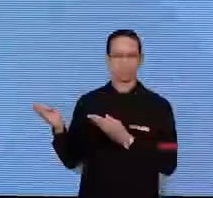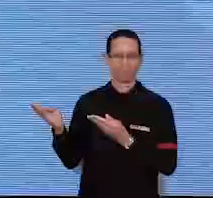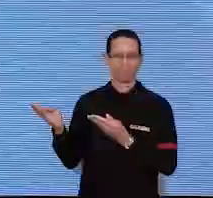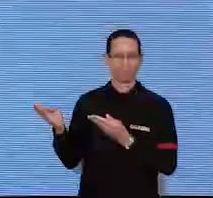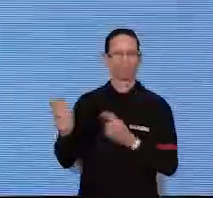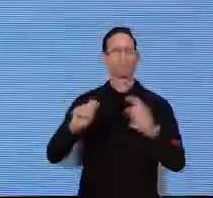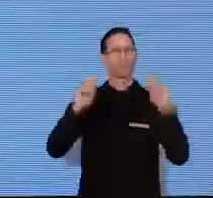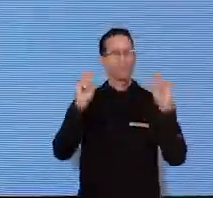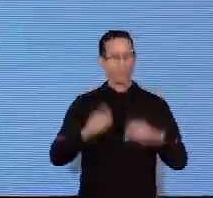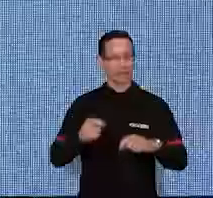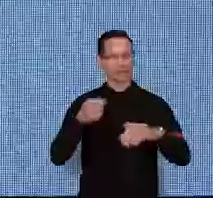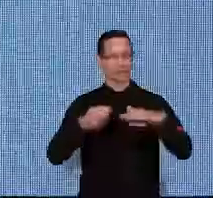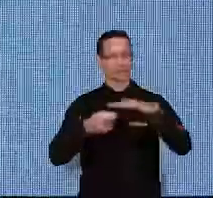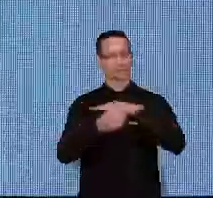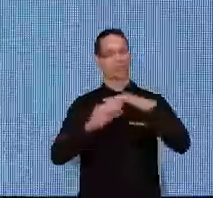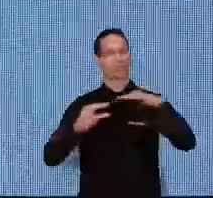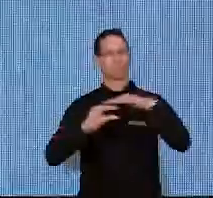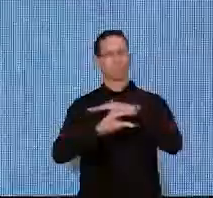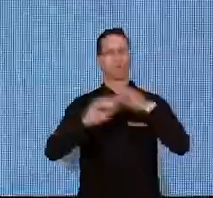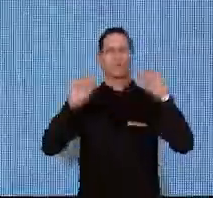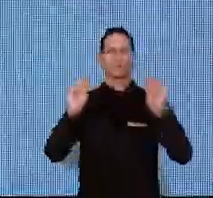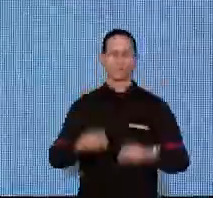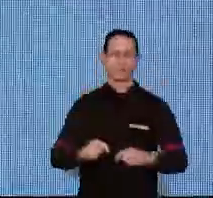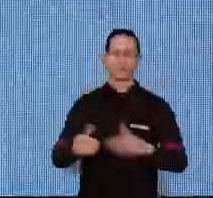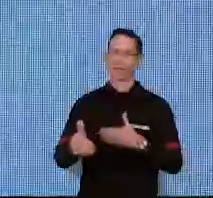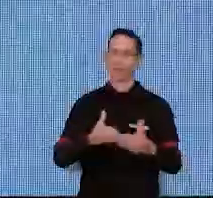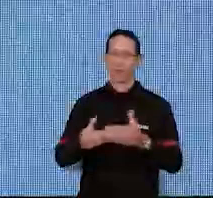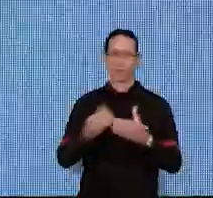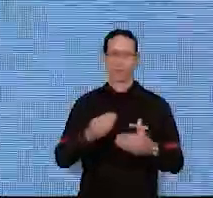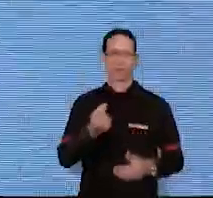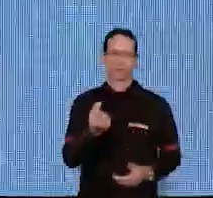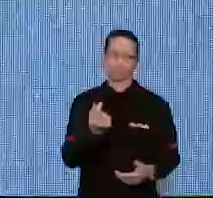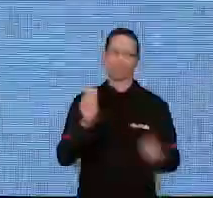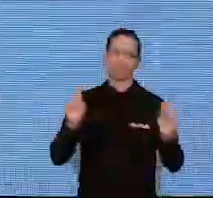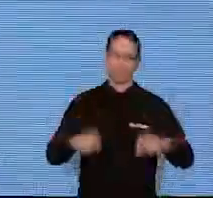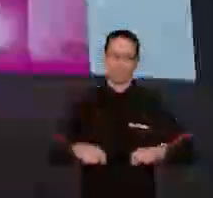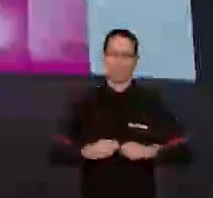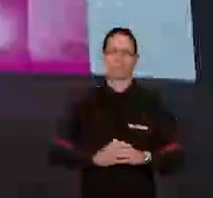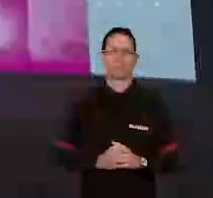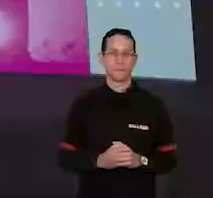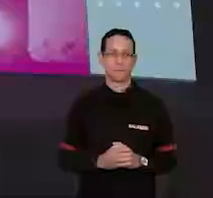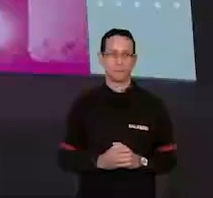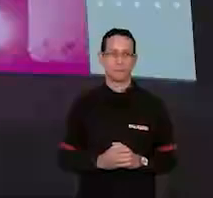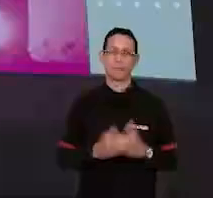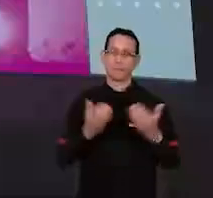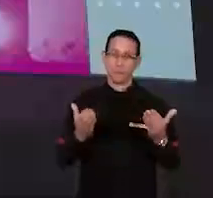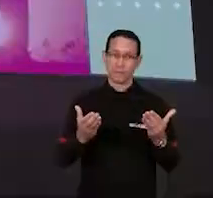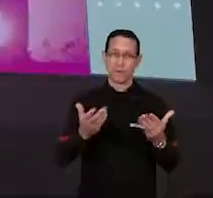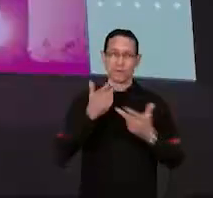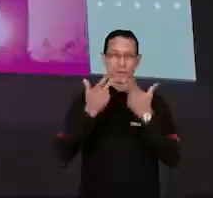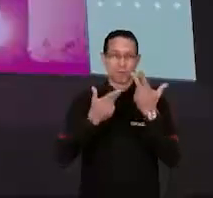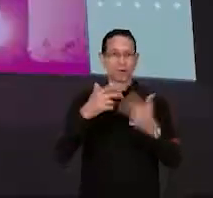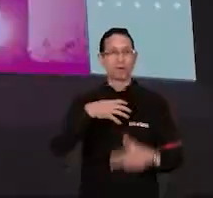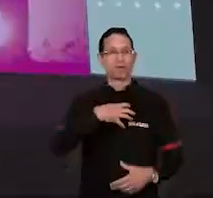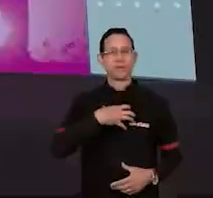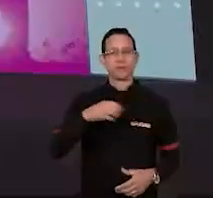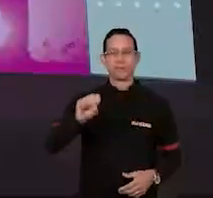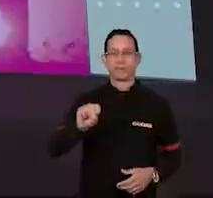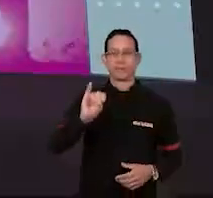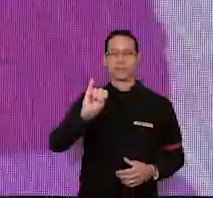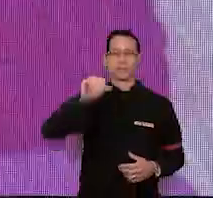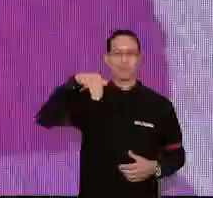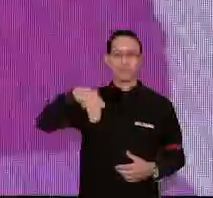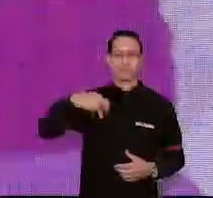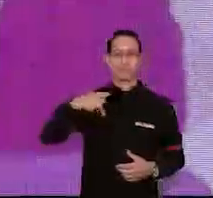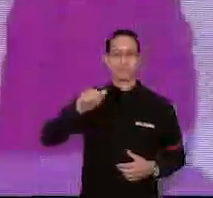e fazer uma doação de qualquer valor. E já que estamos falando de Simparic, eu